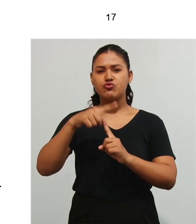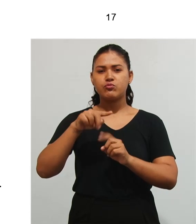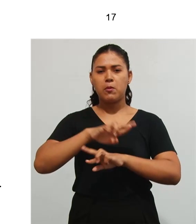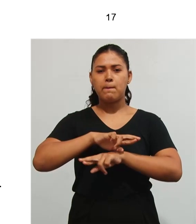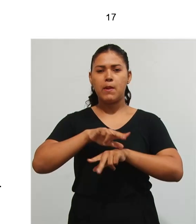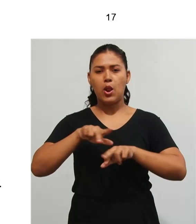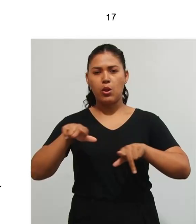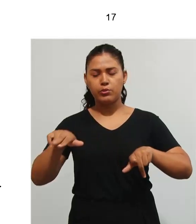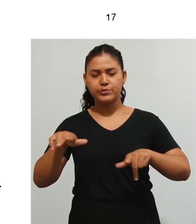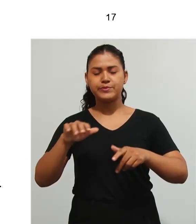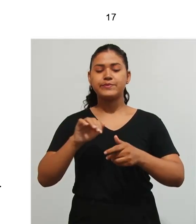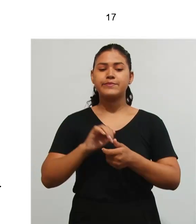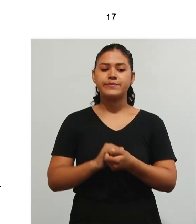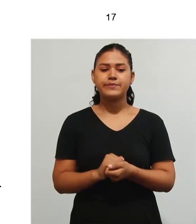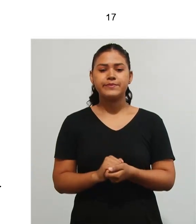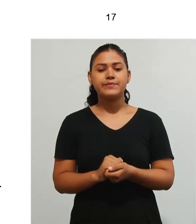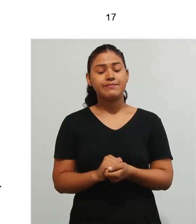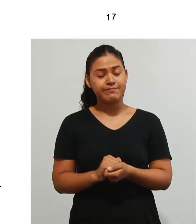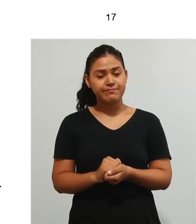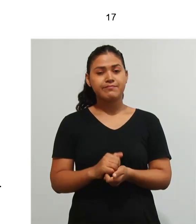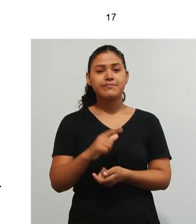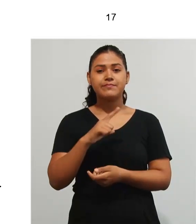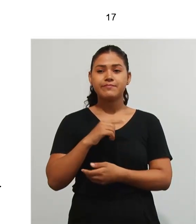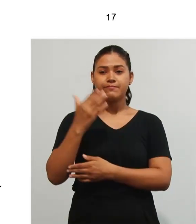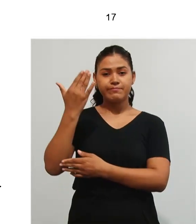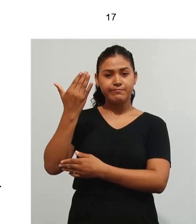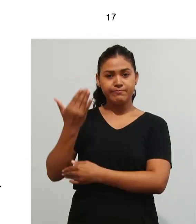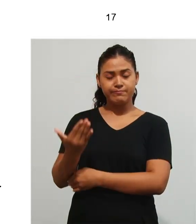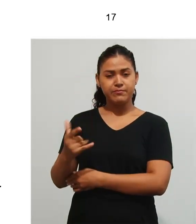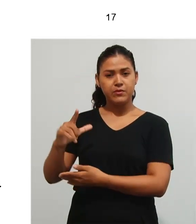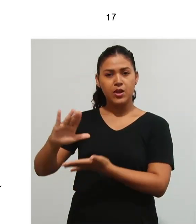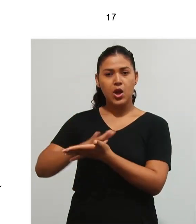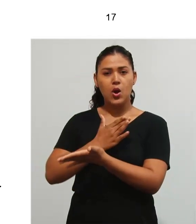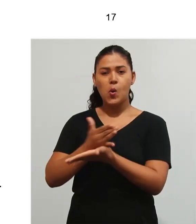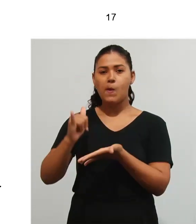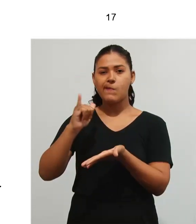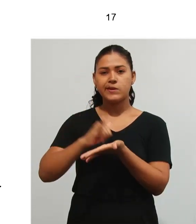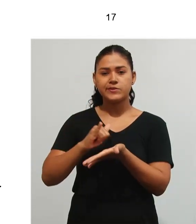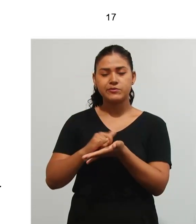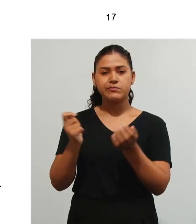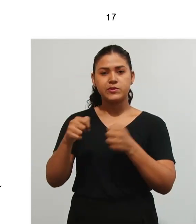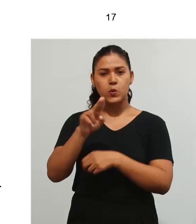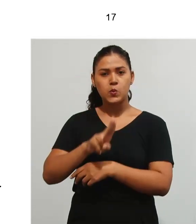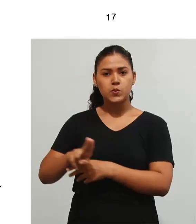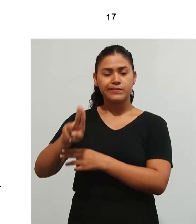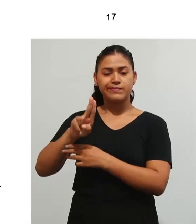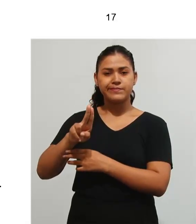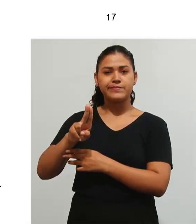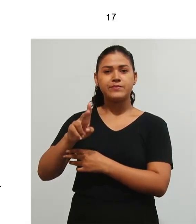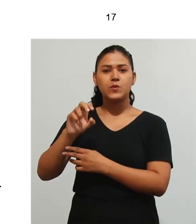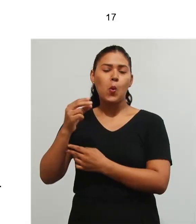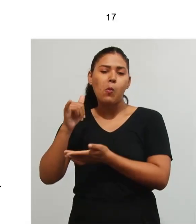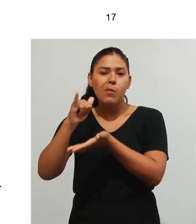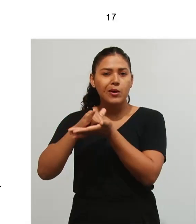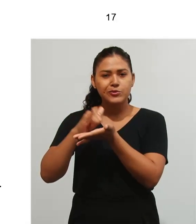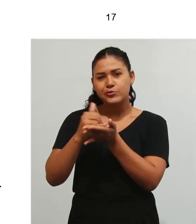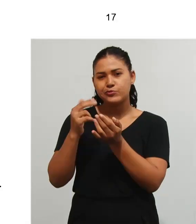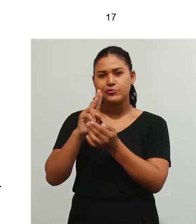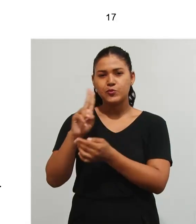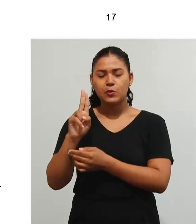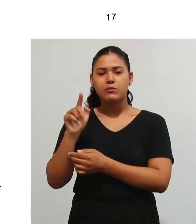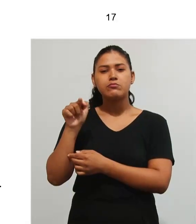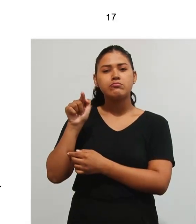ameaças. E aqui nós temos uma lista, né, de alguns programas utilitários, então, ou aplicativos, né, que